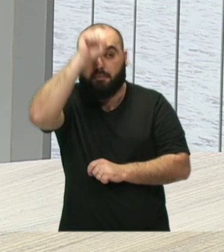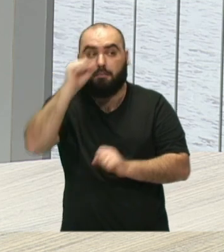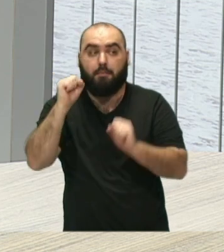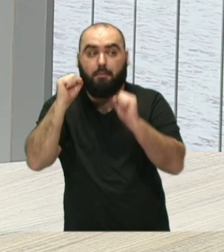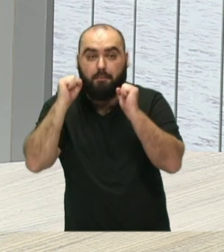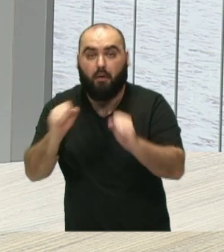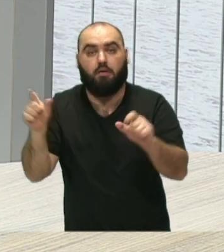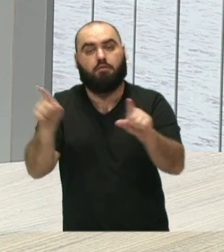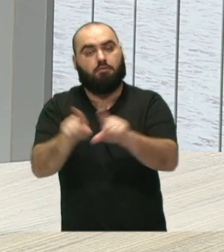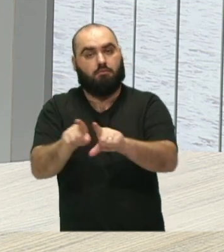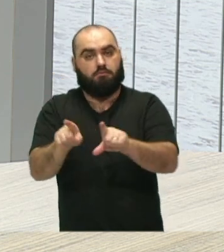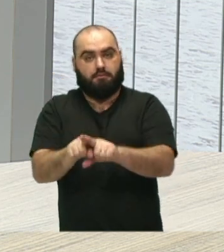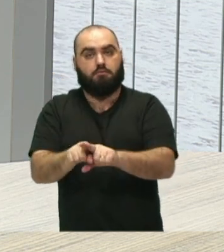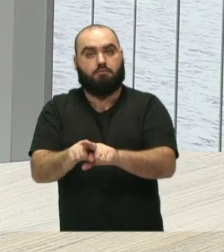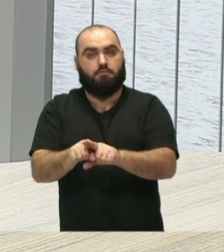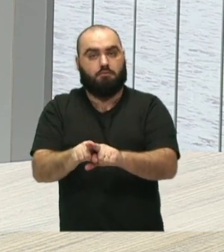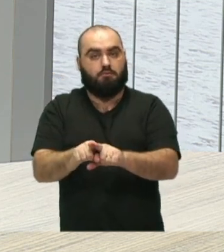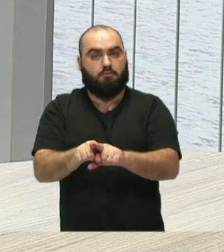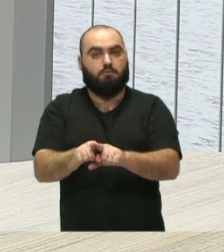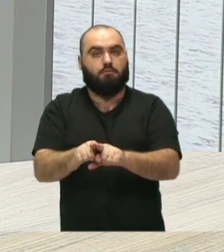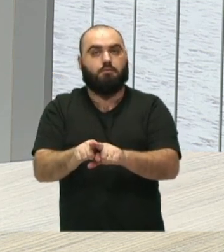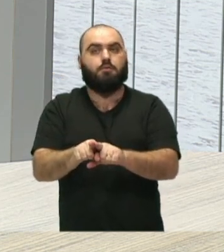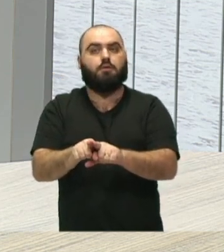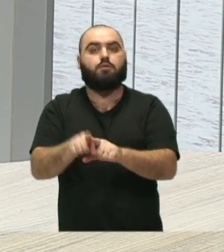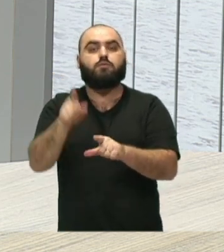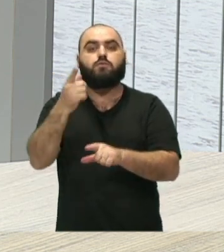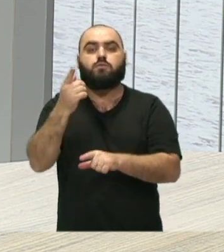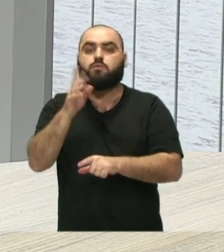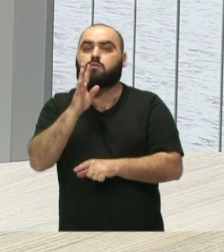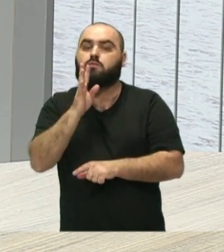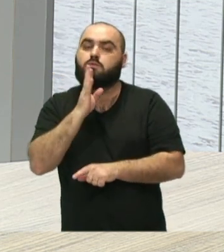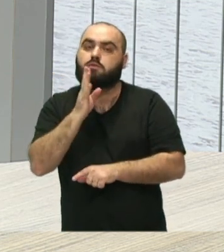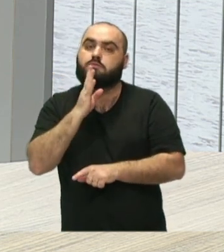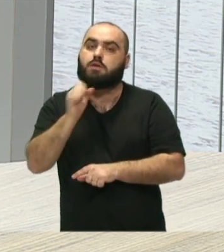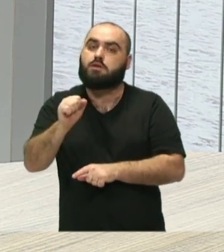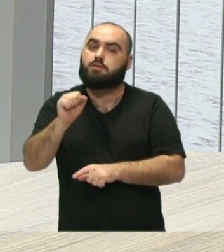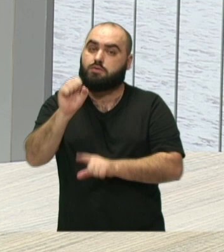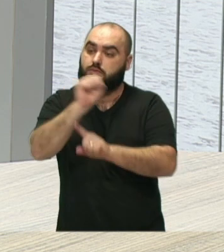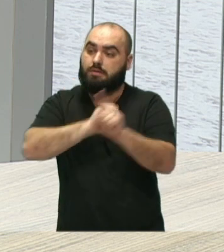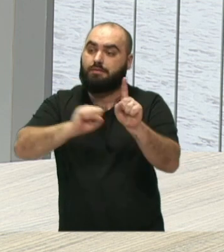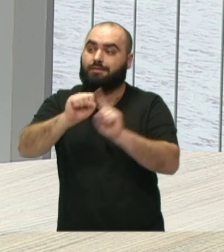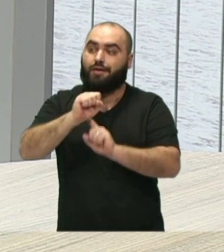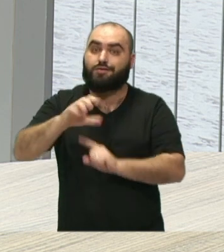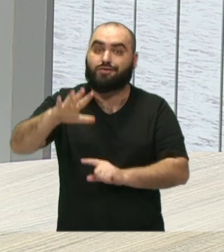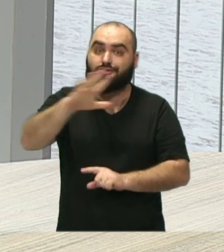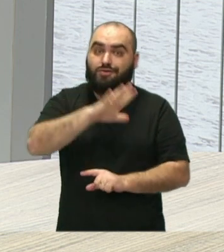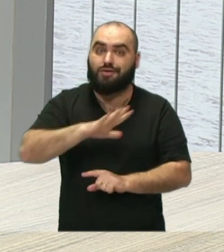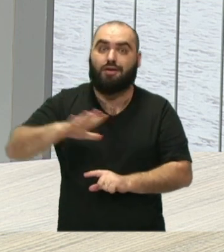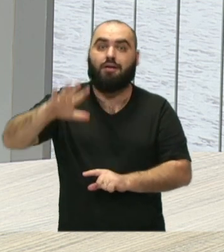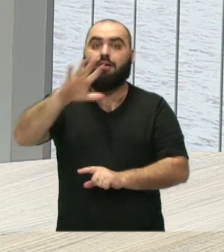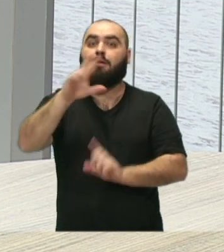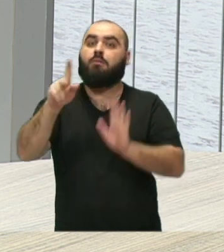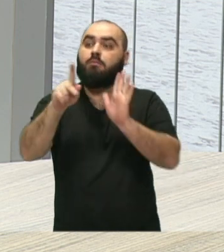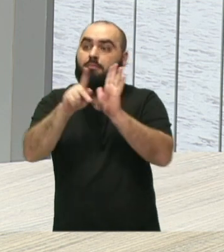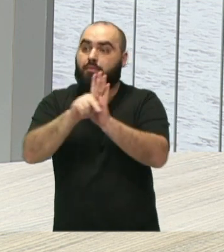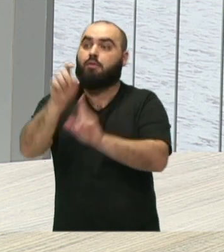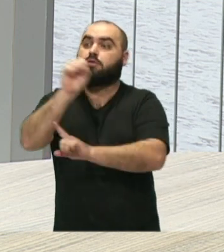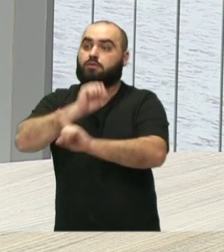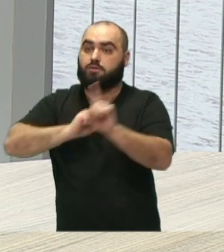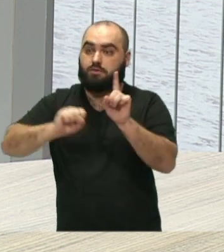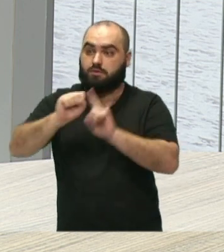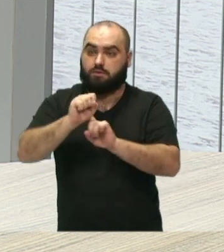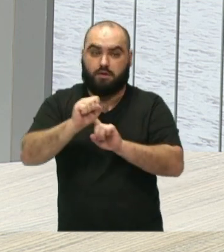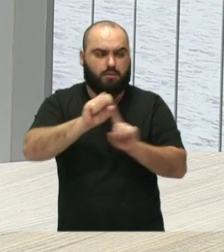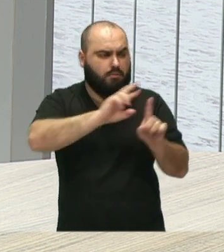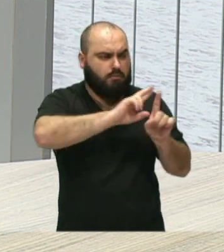podem alcançar, né? Para além do conhecimento da sociedade geral e do entendimento da sociedade brasileira enquanto uma sociedade múltipla,